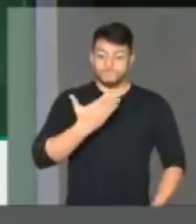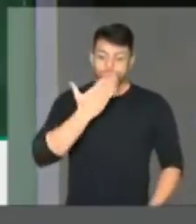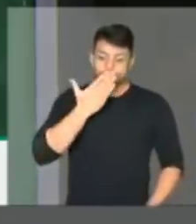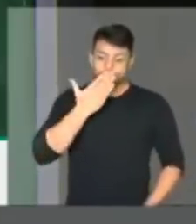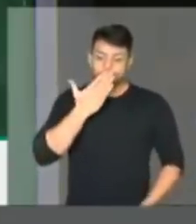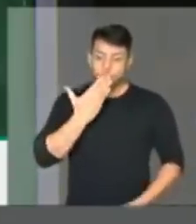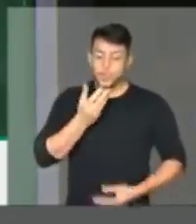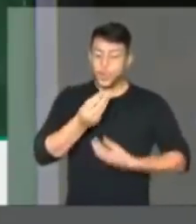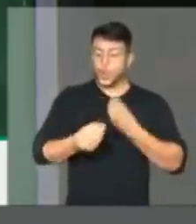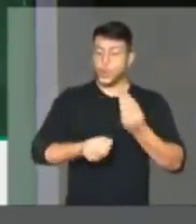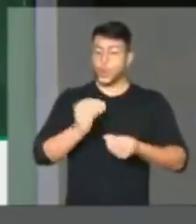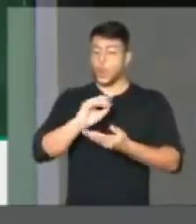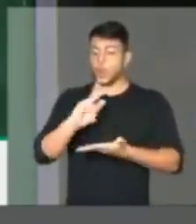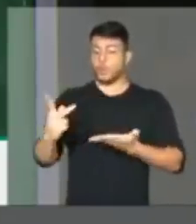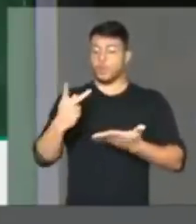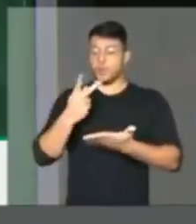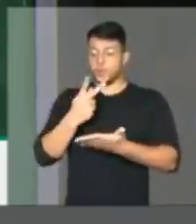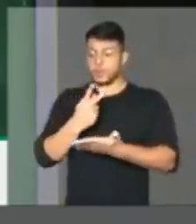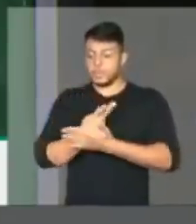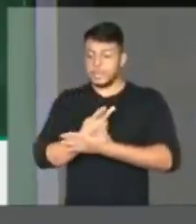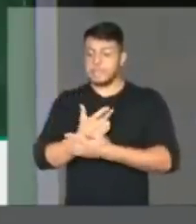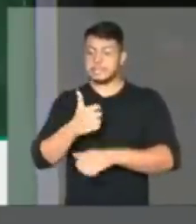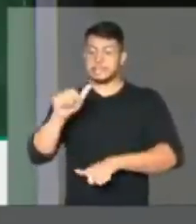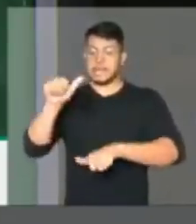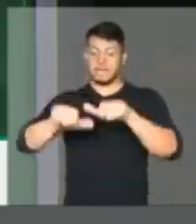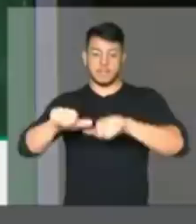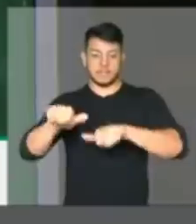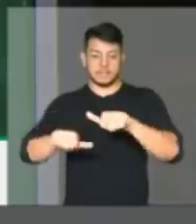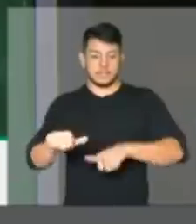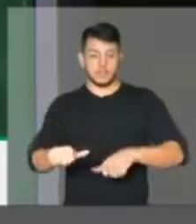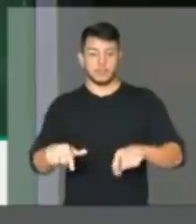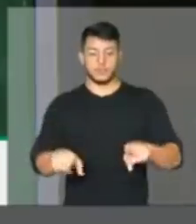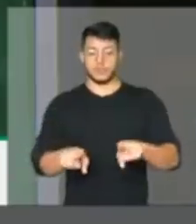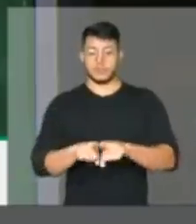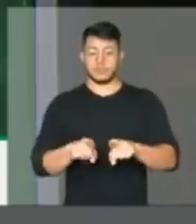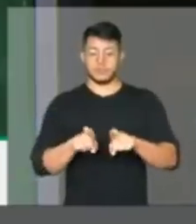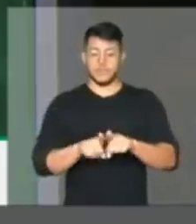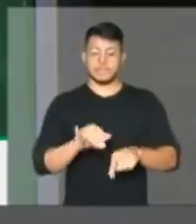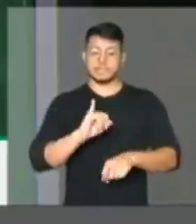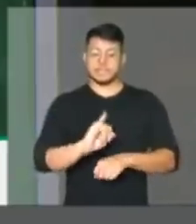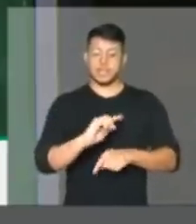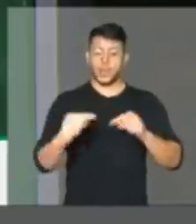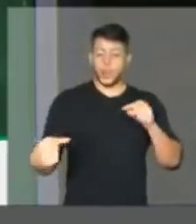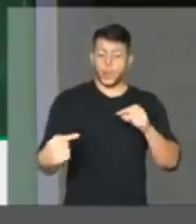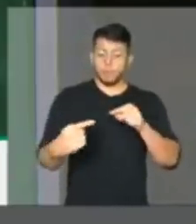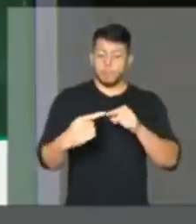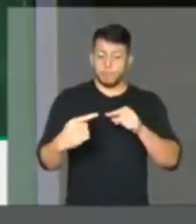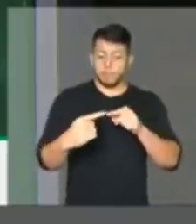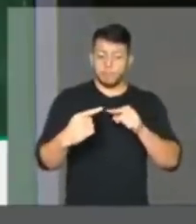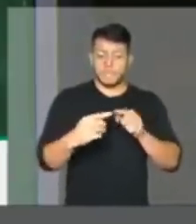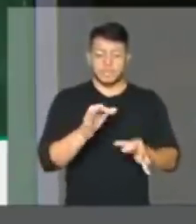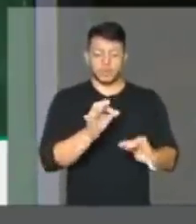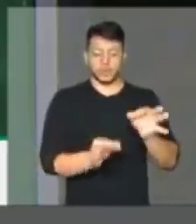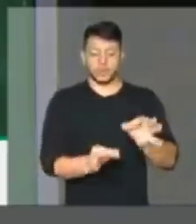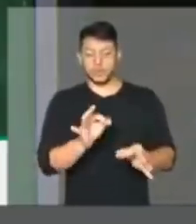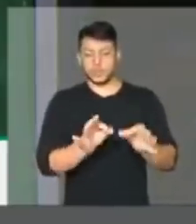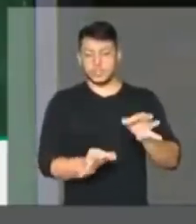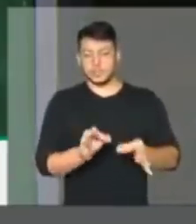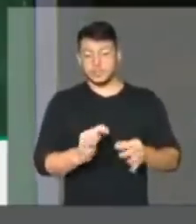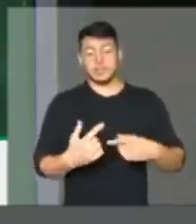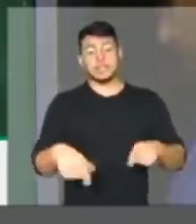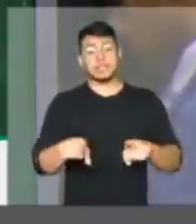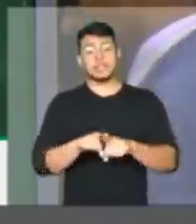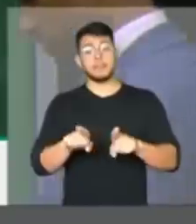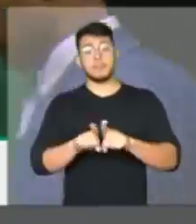se enquadra naquela prevista na lei, a antijuridicidade, se aquela conduta fere o bem jurídico tutelado